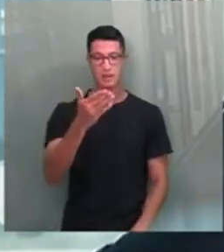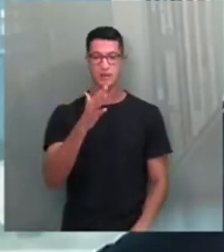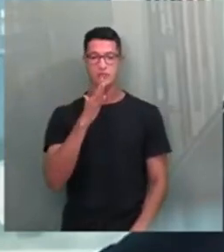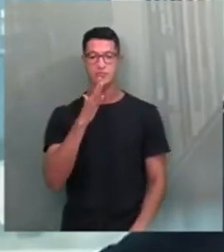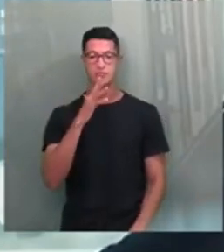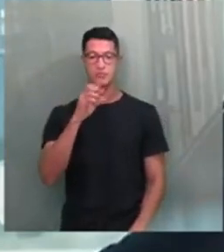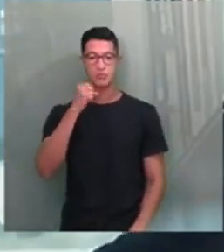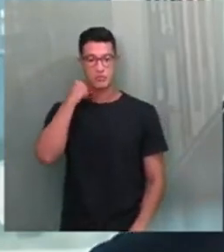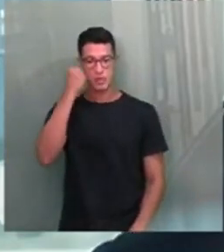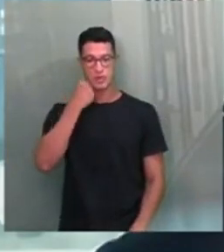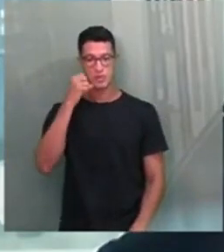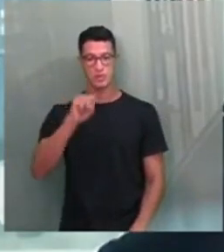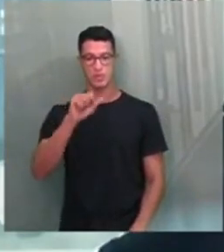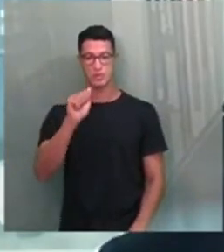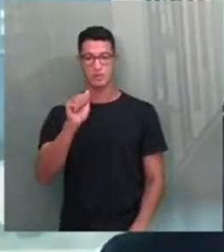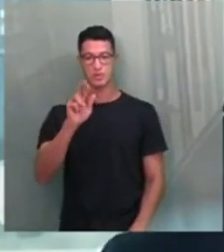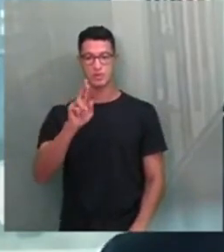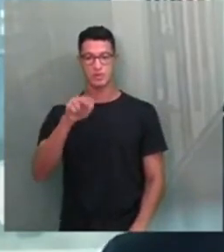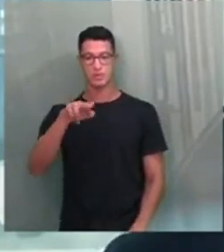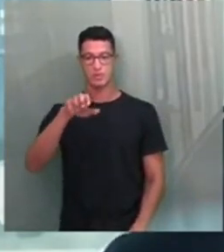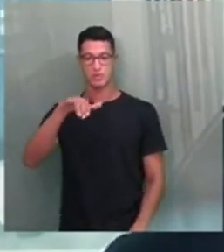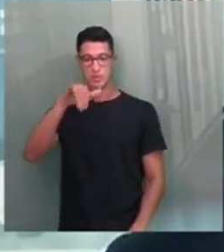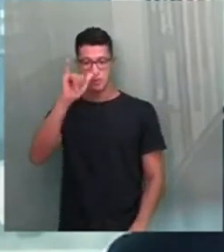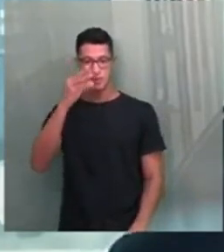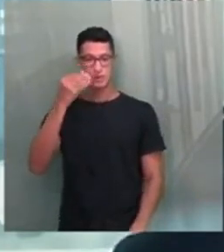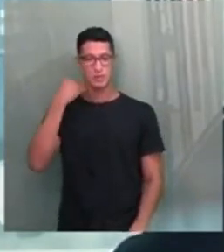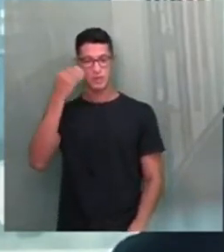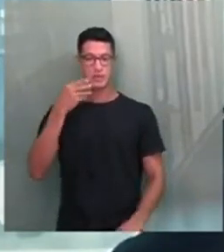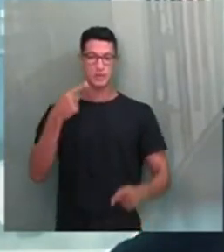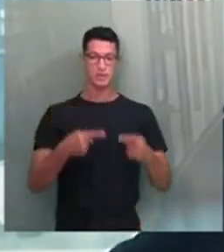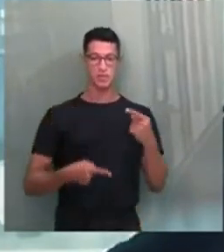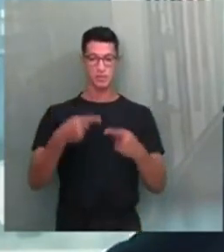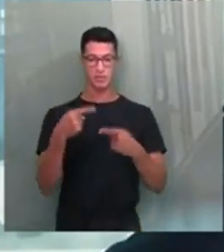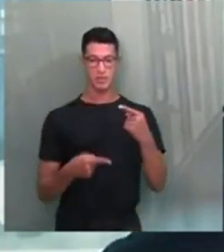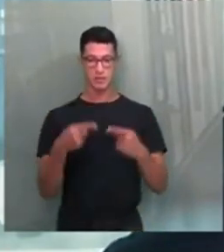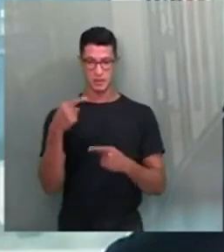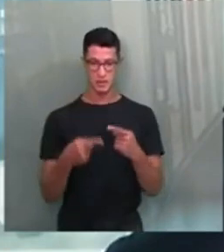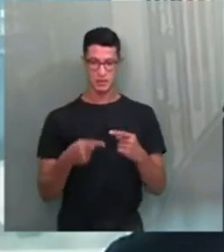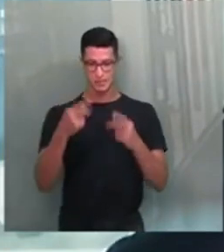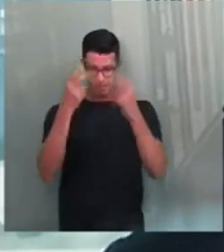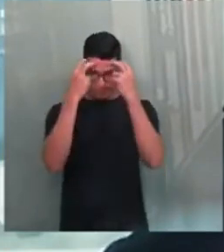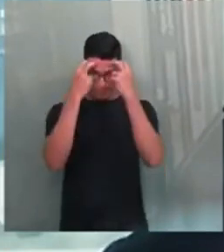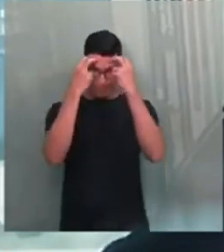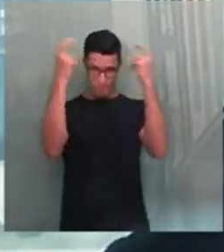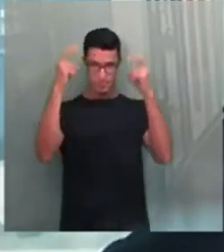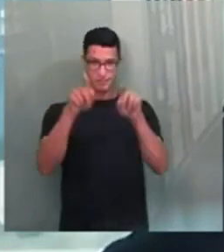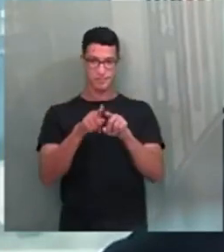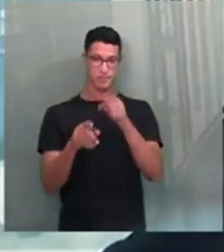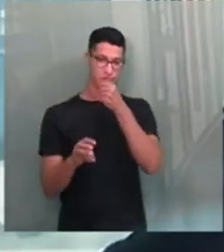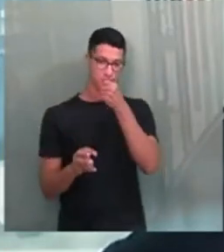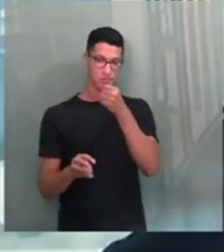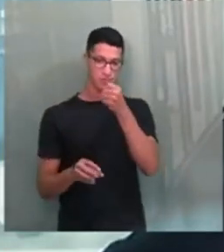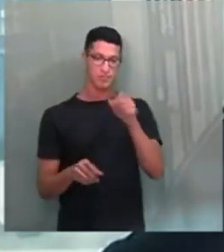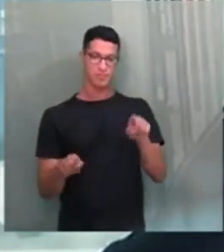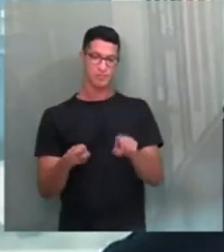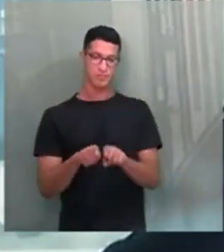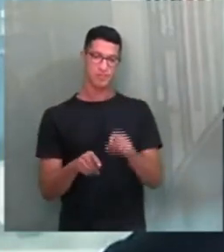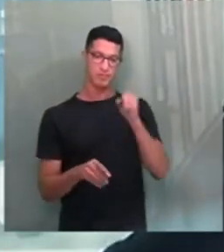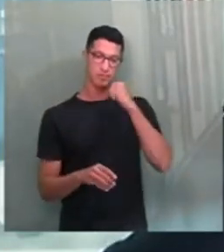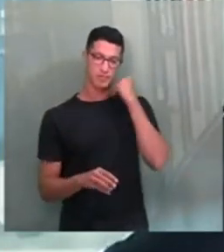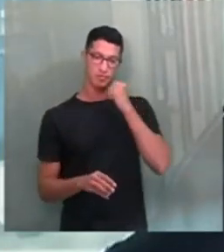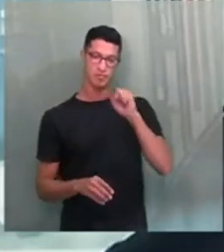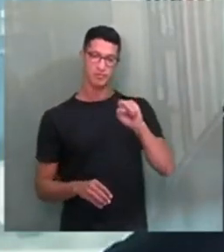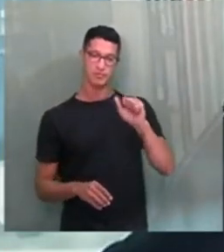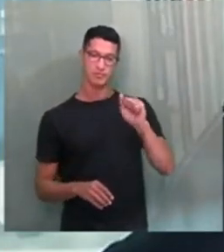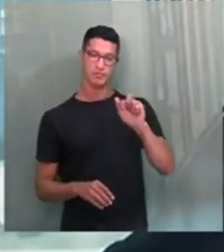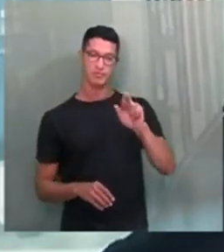que o senador Sarney tem de mídia, experiência política, como intelectual e como jornalista que foi. O senador